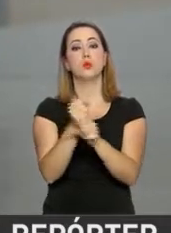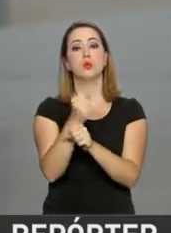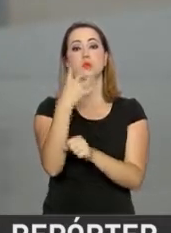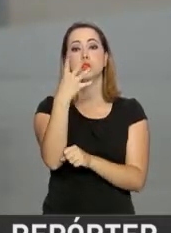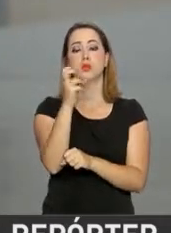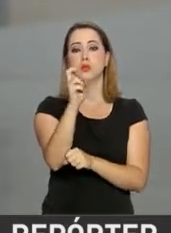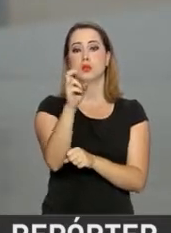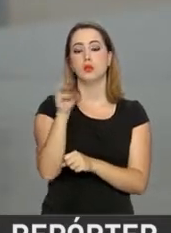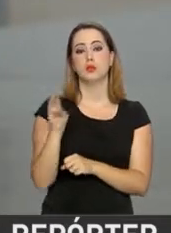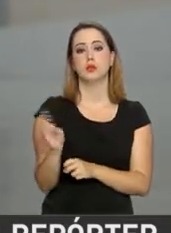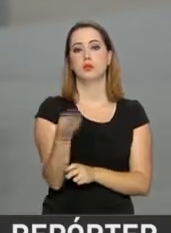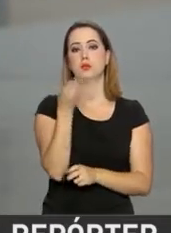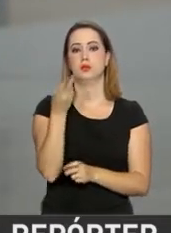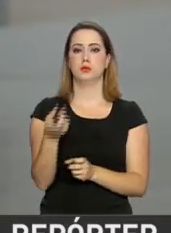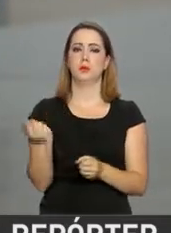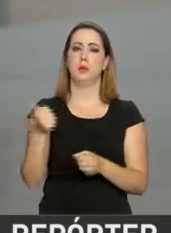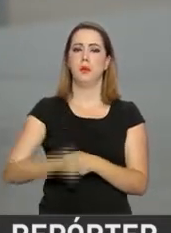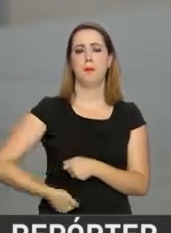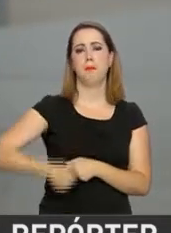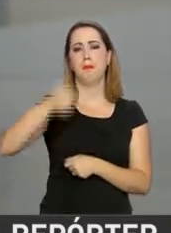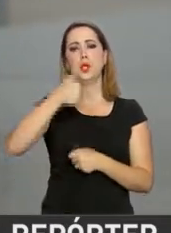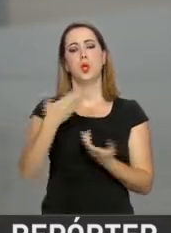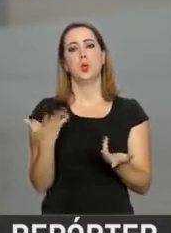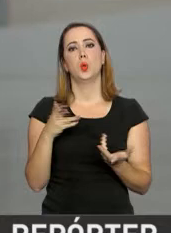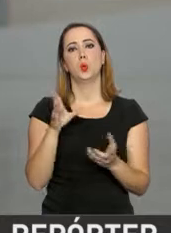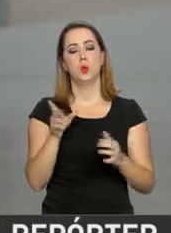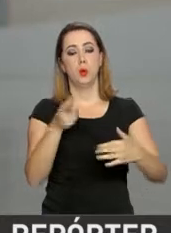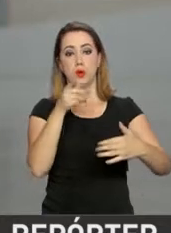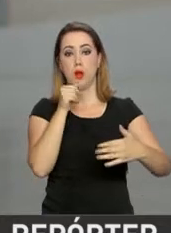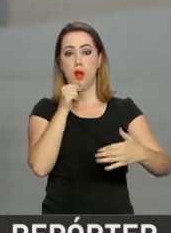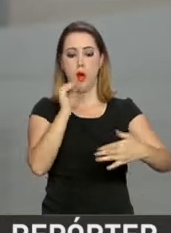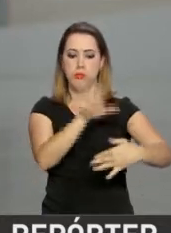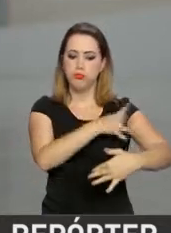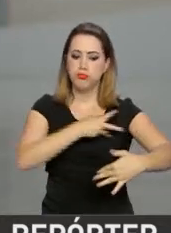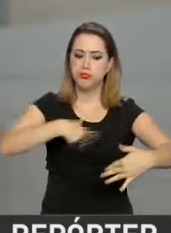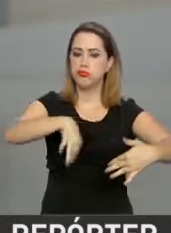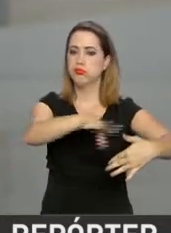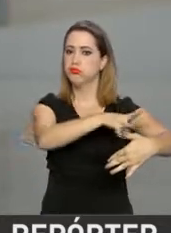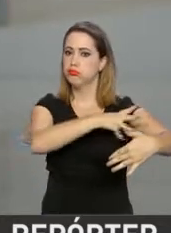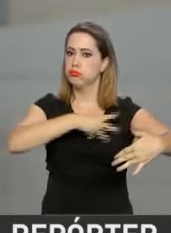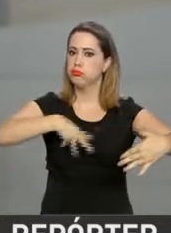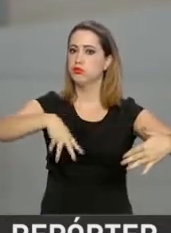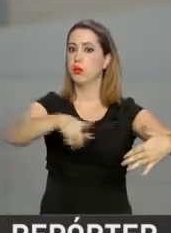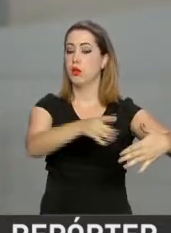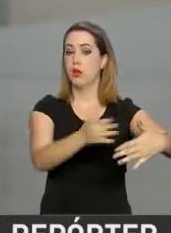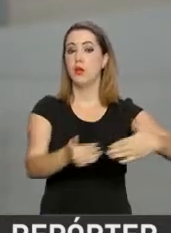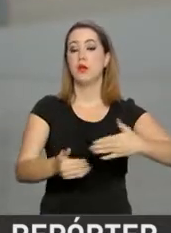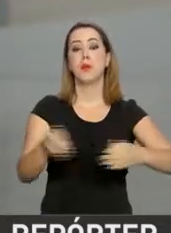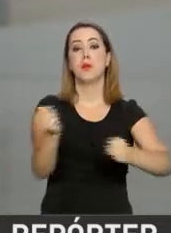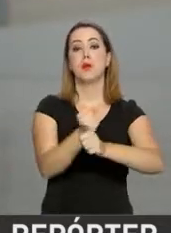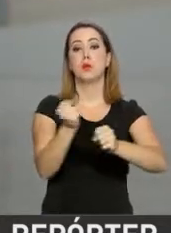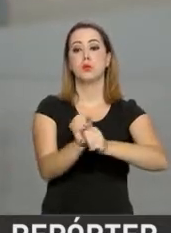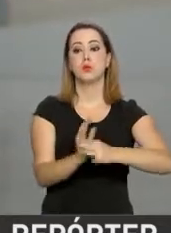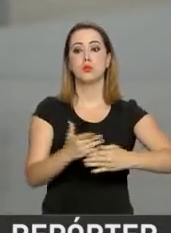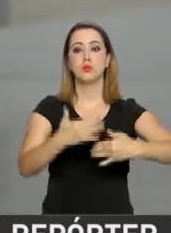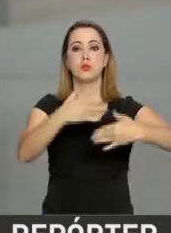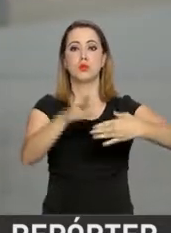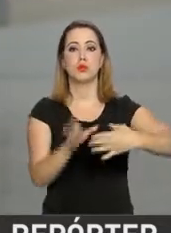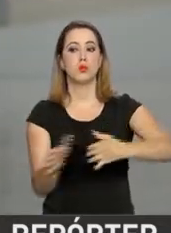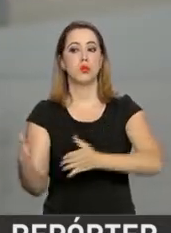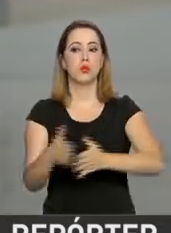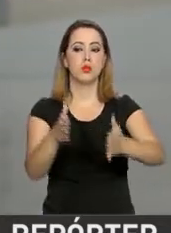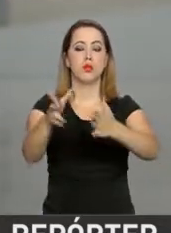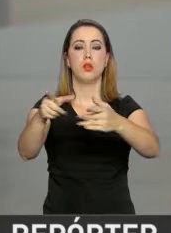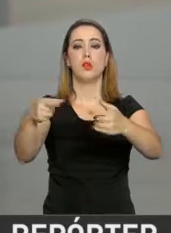mil reais para recuperar e modernizar a barragem Jucazinho e para a construção de uma adutora que vai interligar